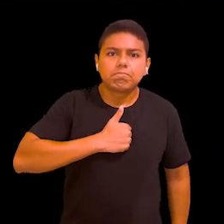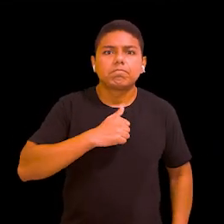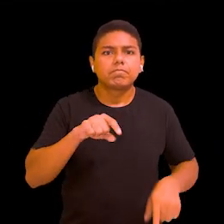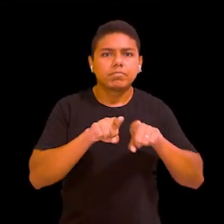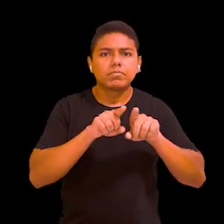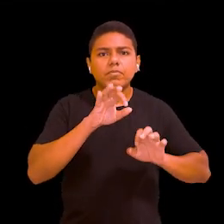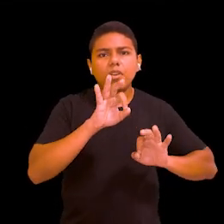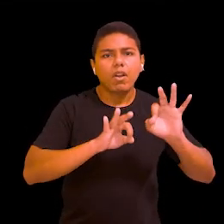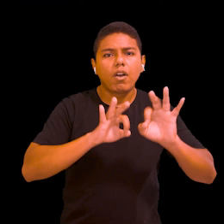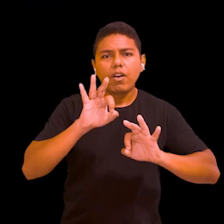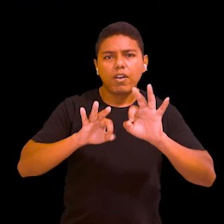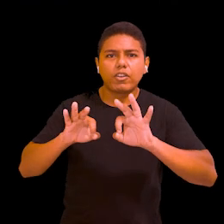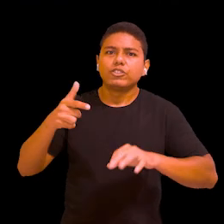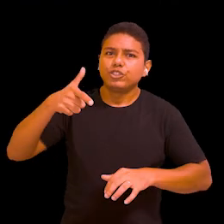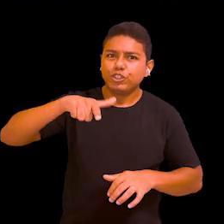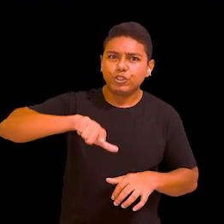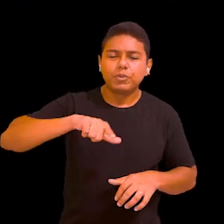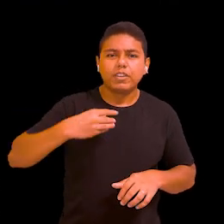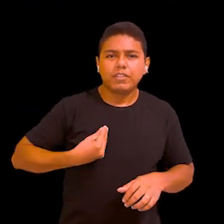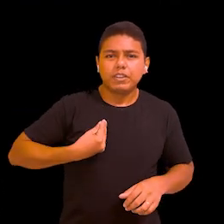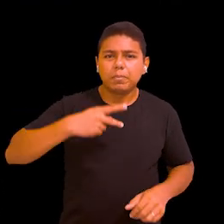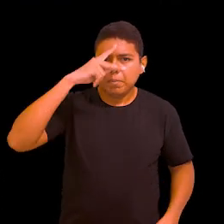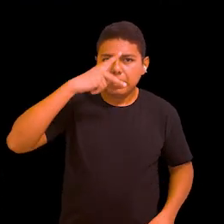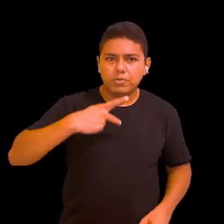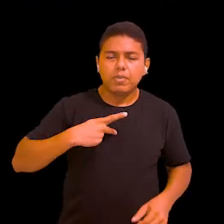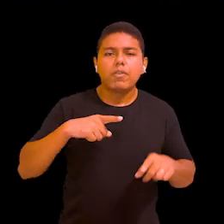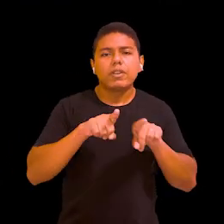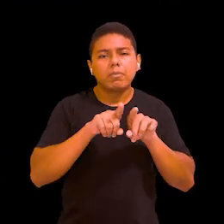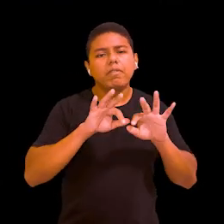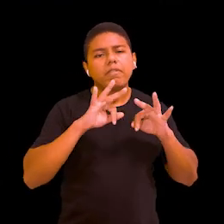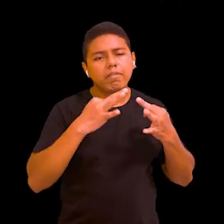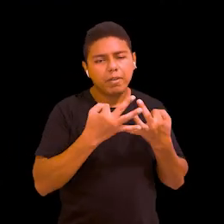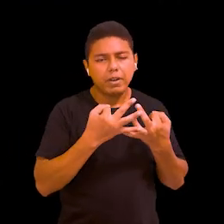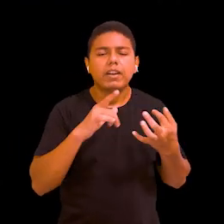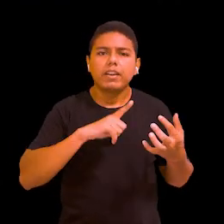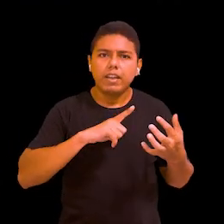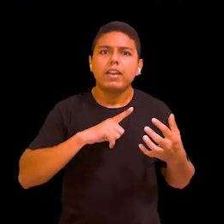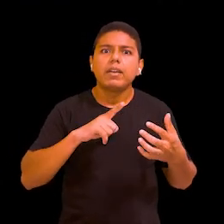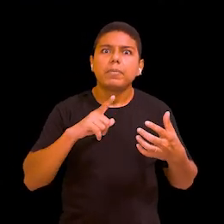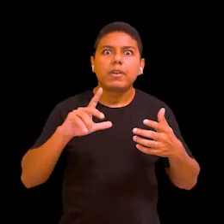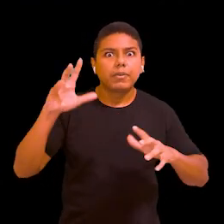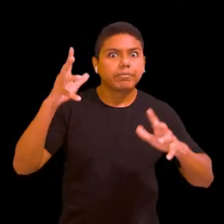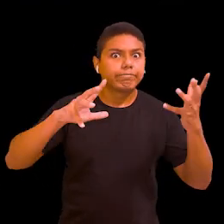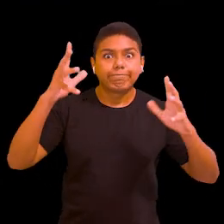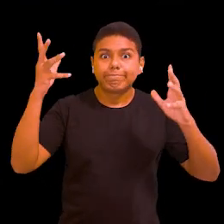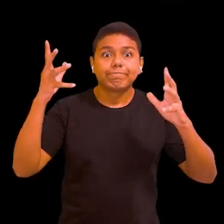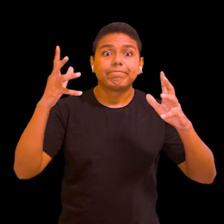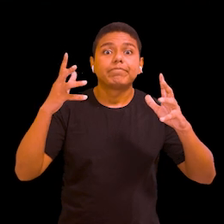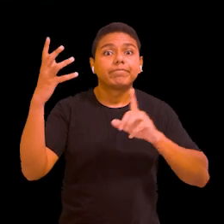à reorganização da vida pessoal e familiar também estejam ocorrendo, e